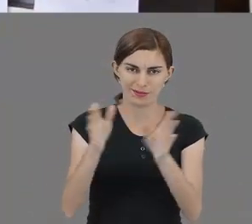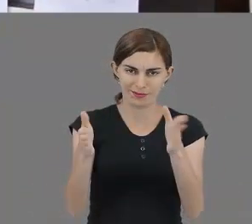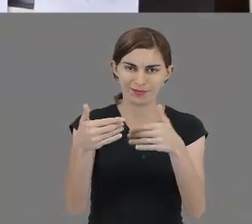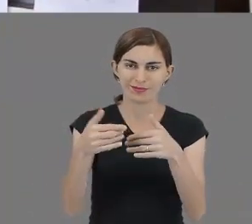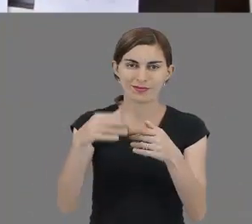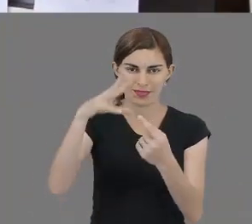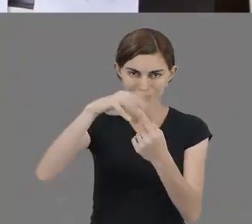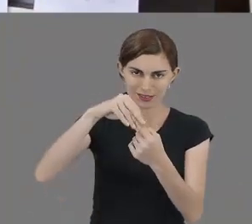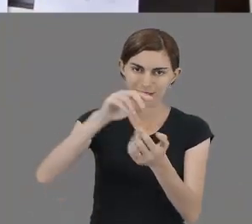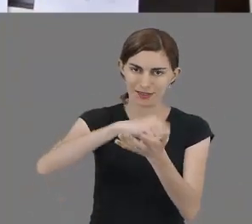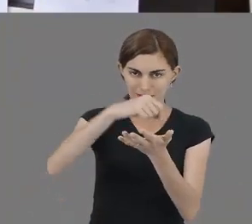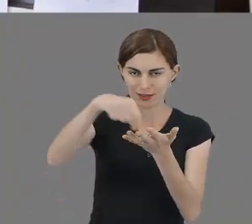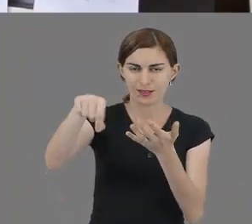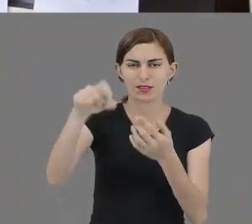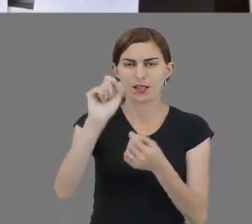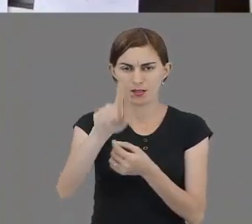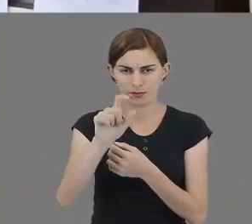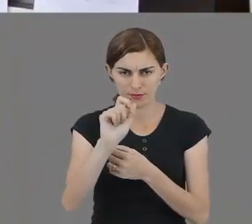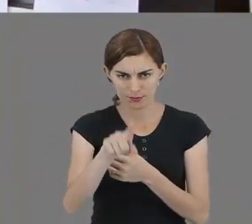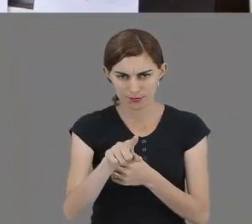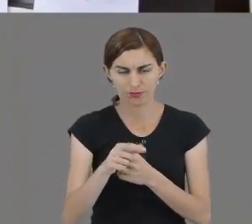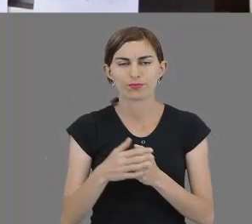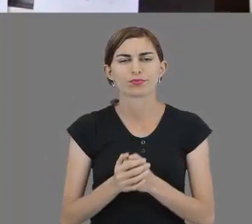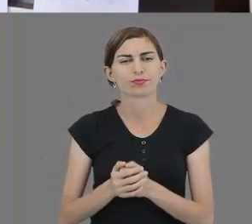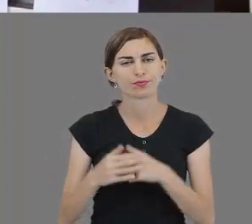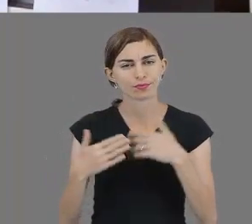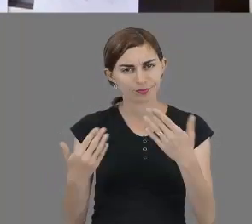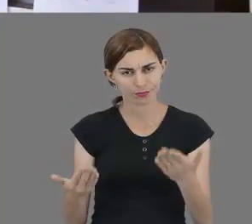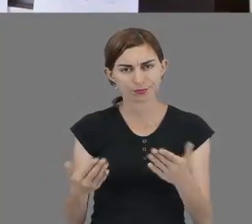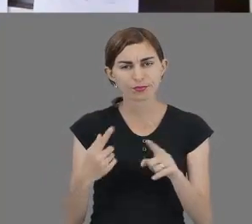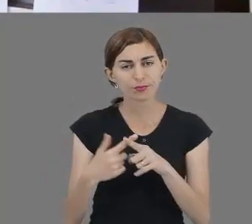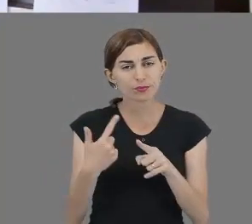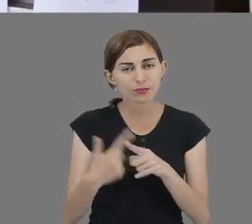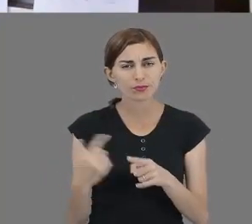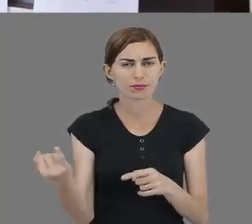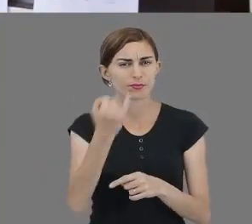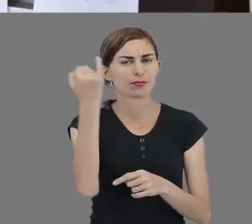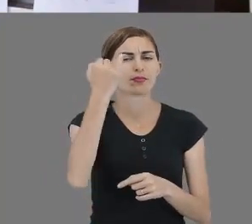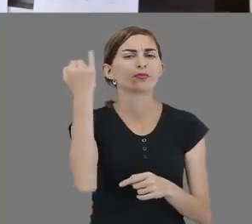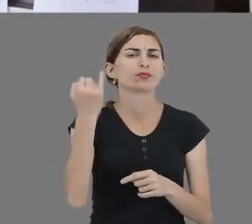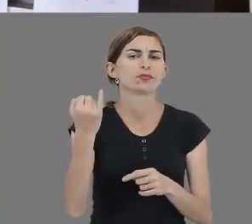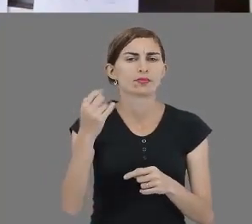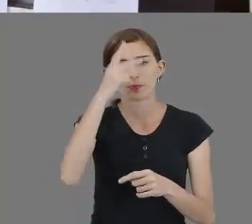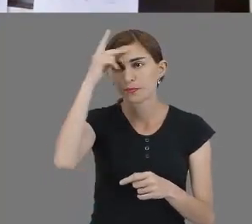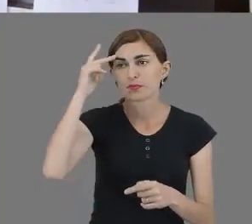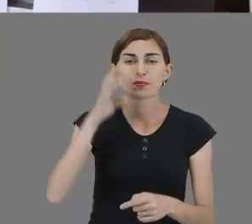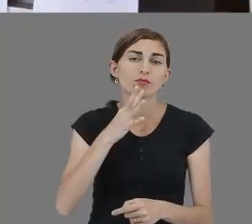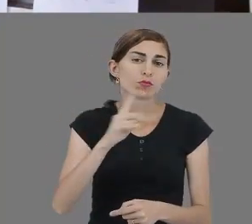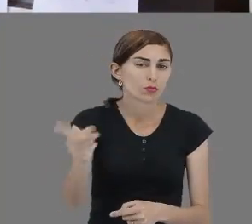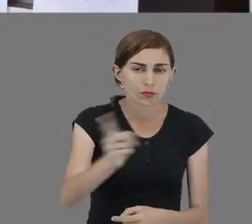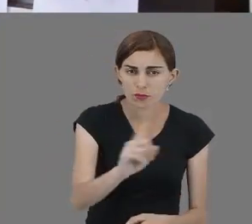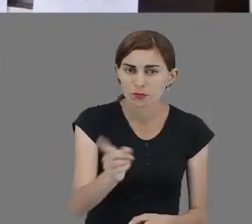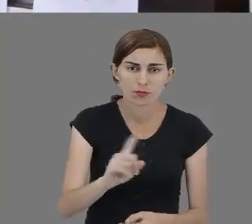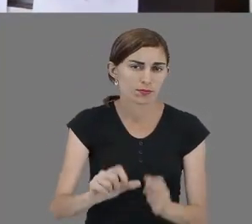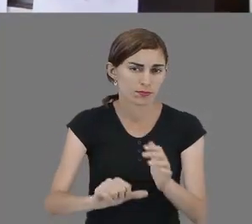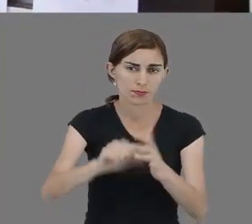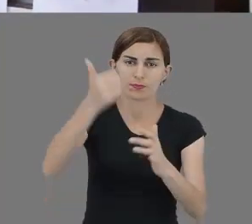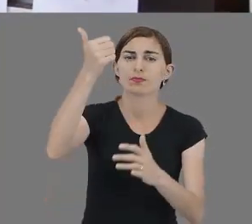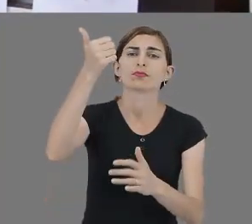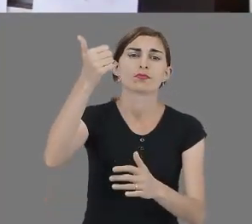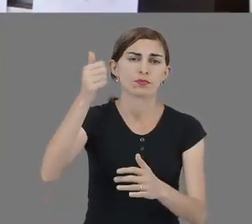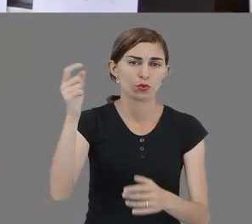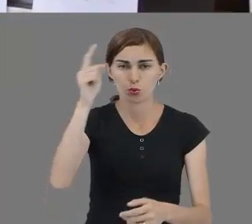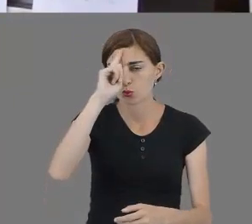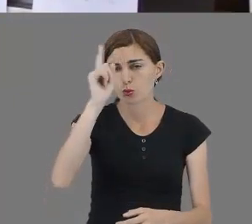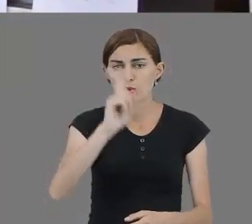Módulo 3 e nível também 3. Por que o endereçamento é importante? Alguém que não conhece